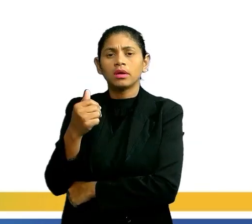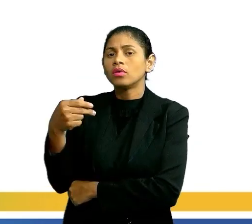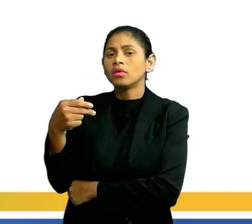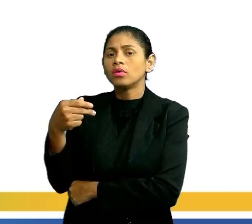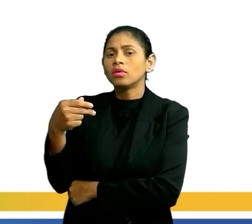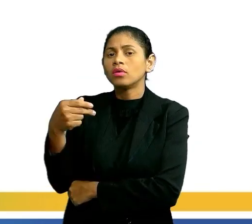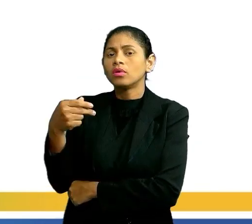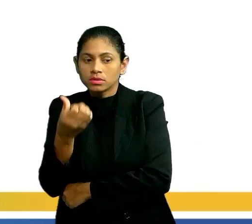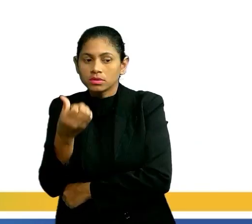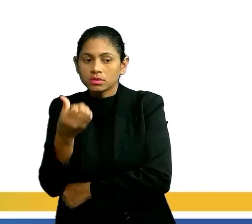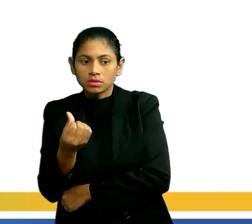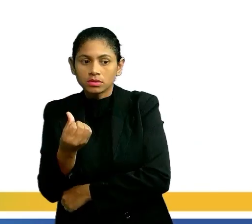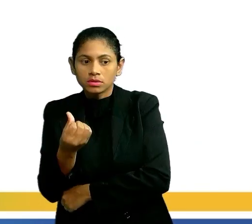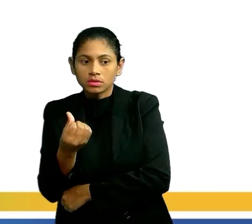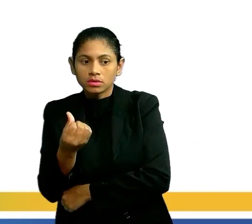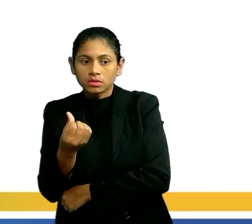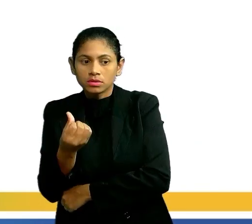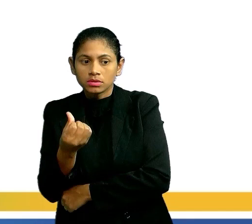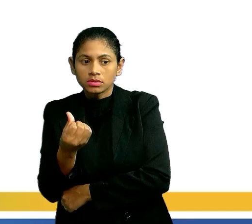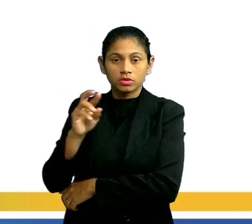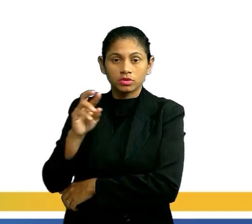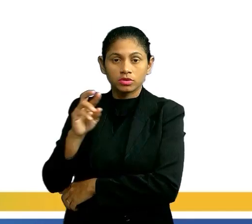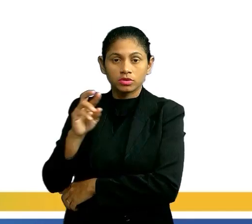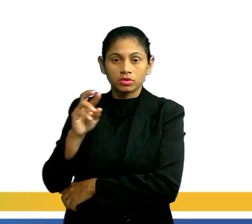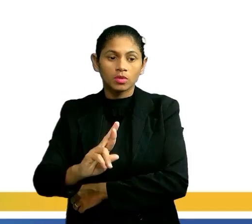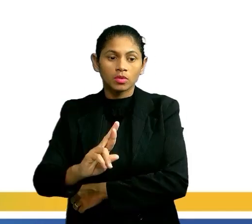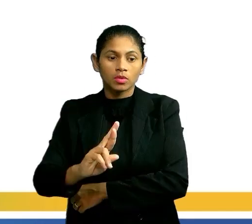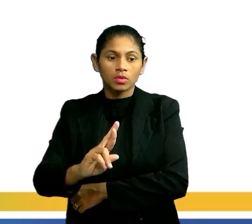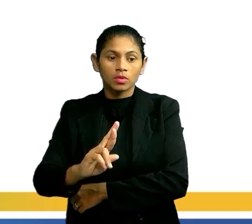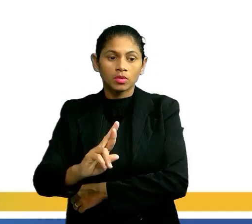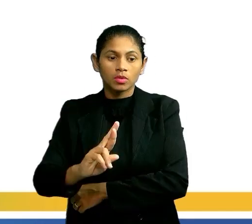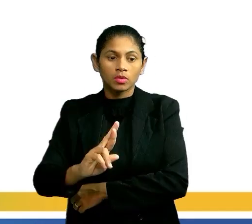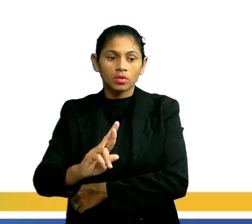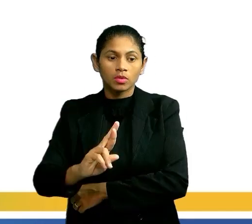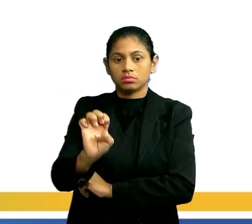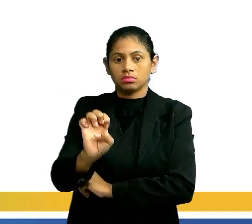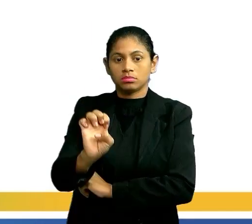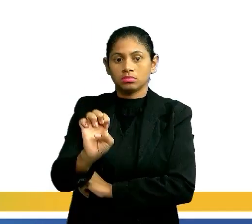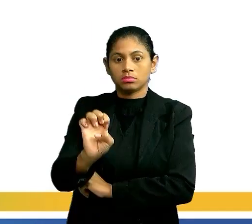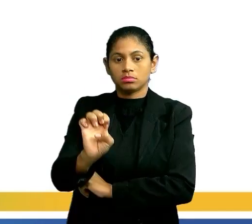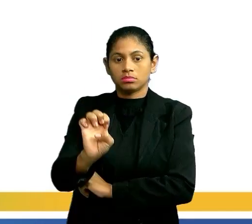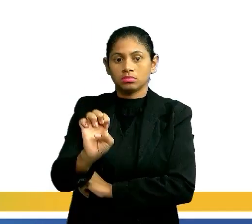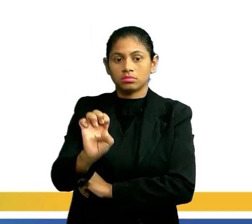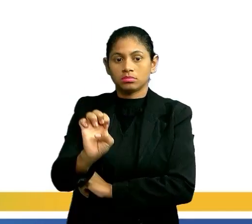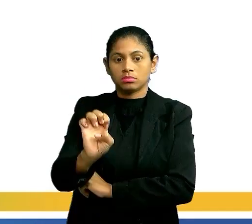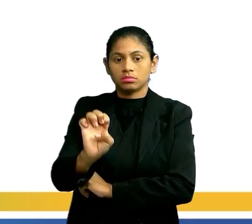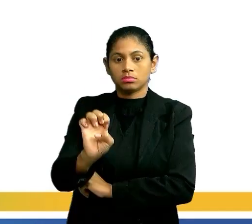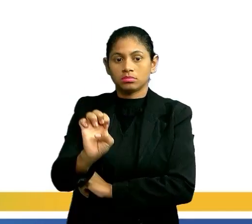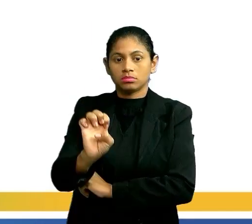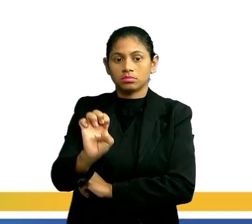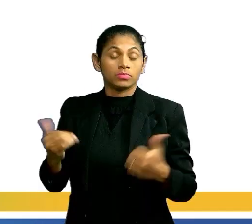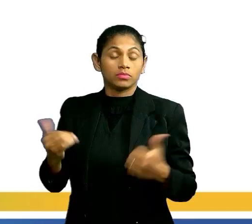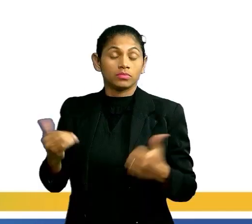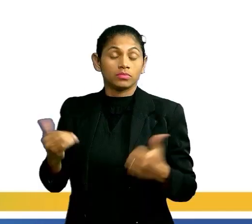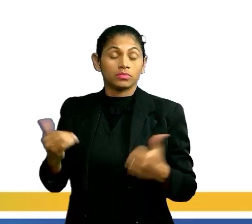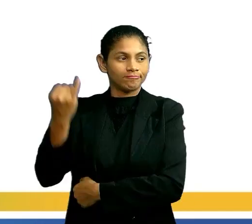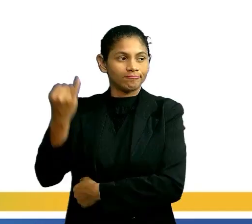qual é o gabarito dessa questão? Resposta alternativa E, correto? Então, é importante que, se você